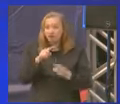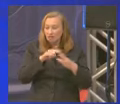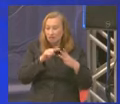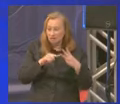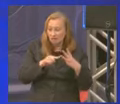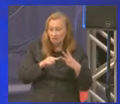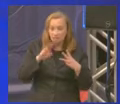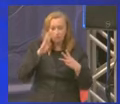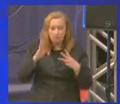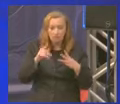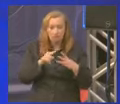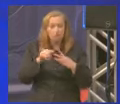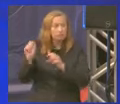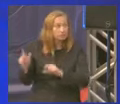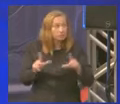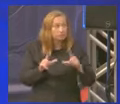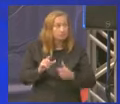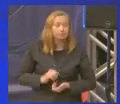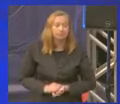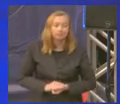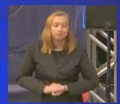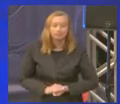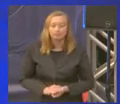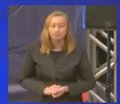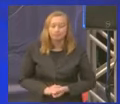Quando apresentar, botar na apresentação, por favor.